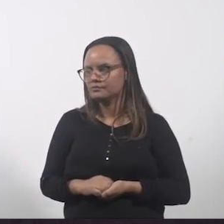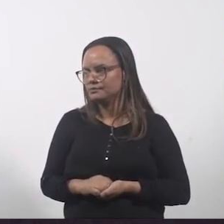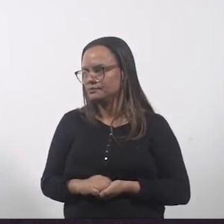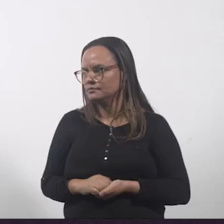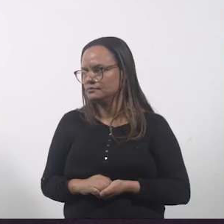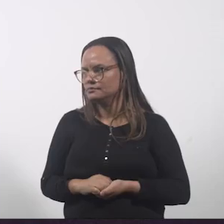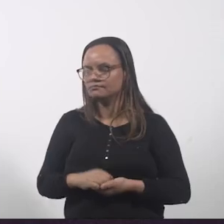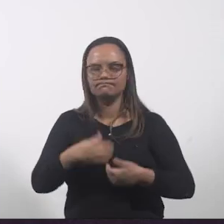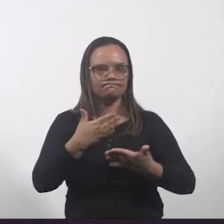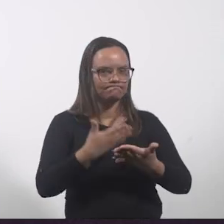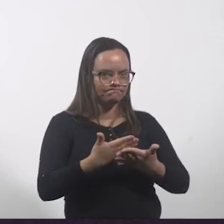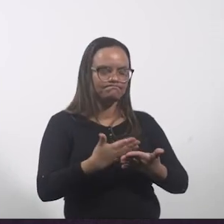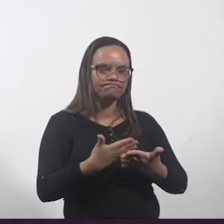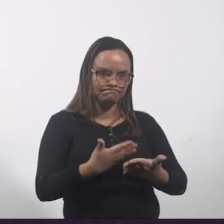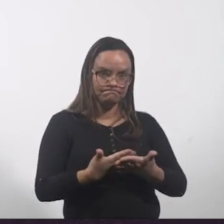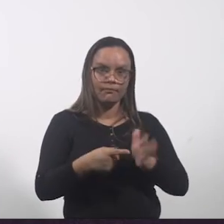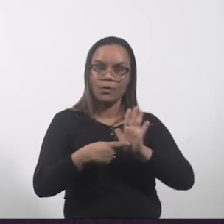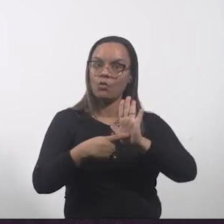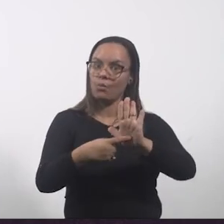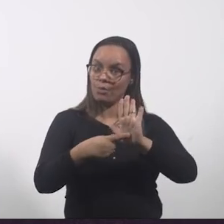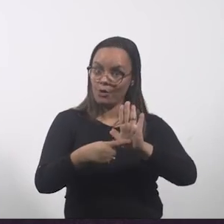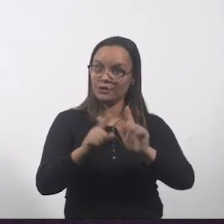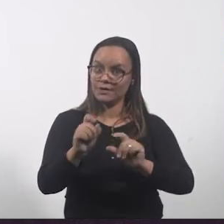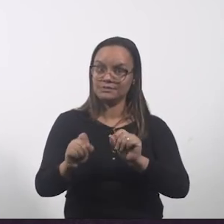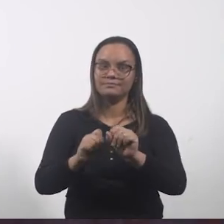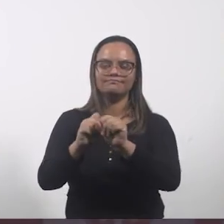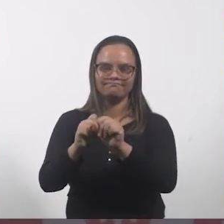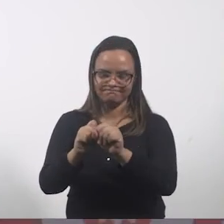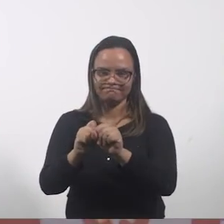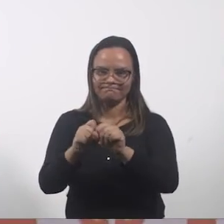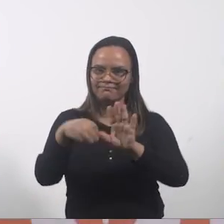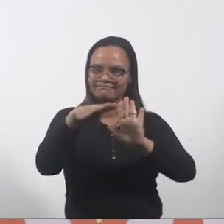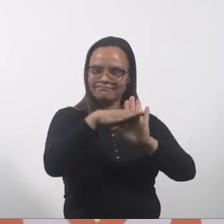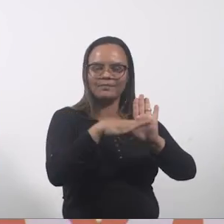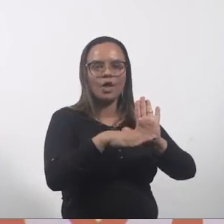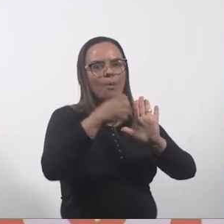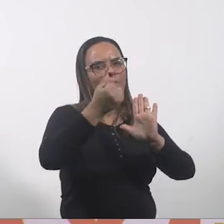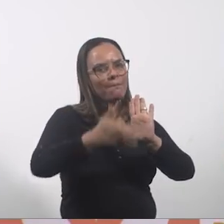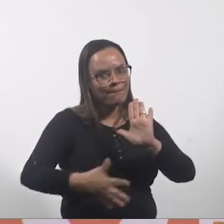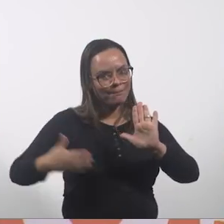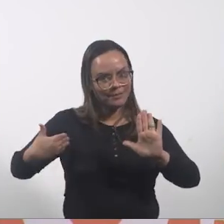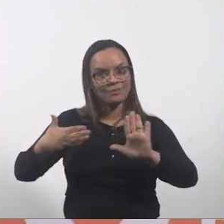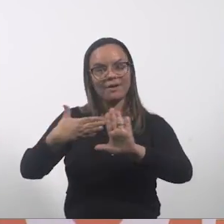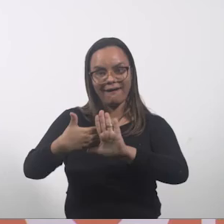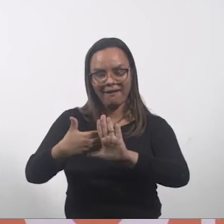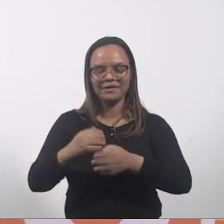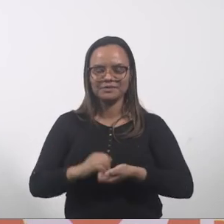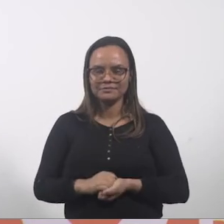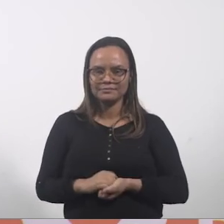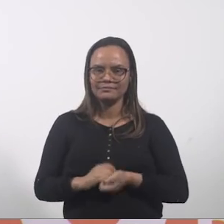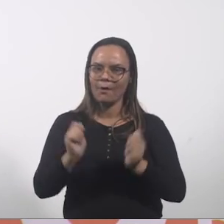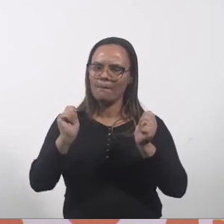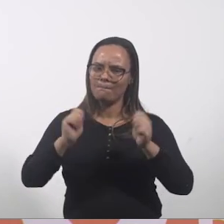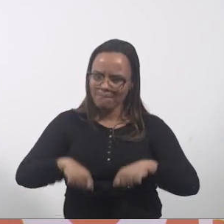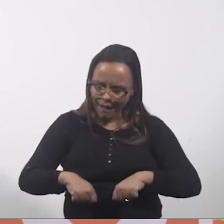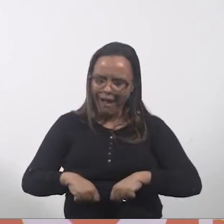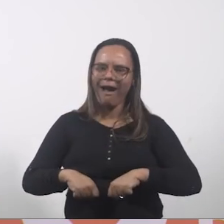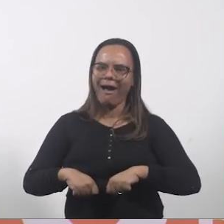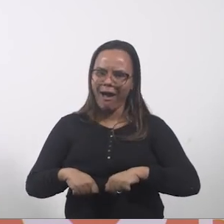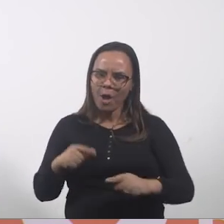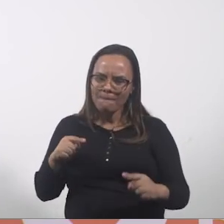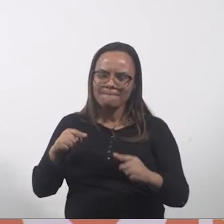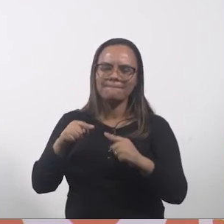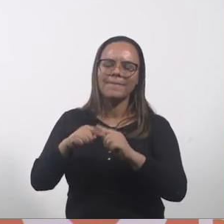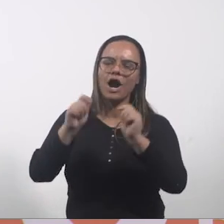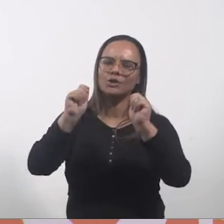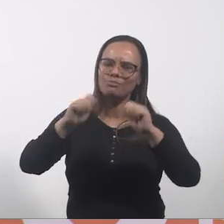Bom, os estudos eles vão apontar para nós exatamente, dentro do plano que nós acabamos de apresentar, as condições ideais para que